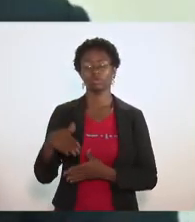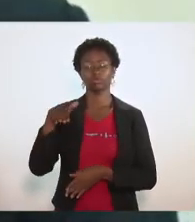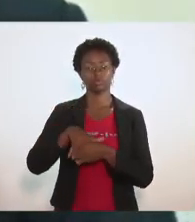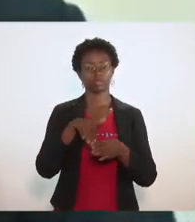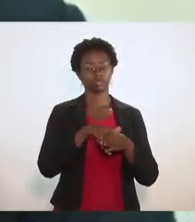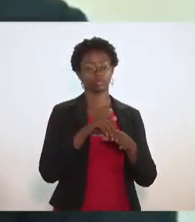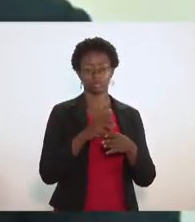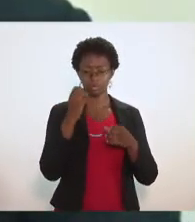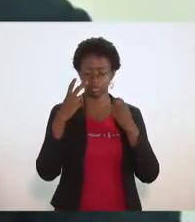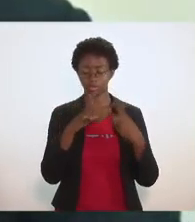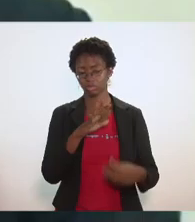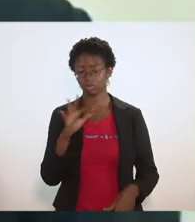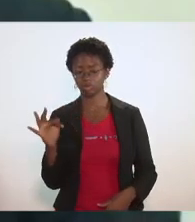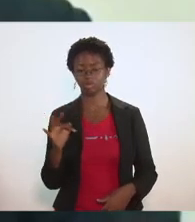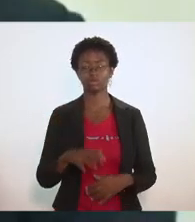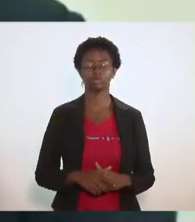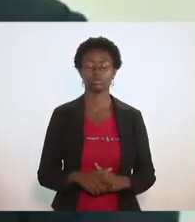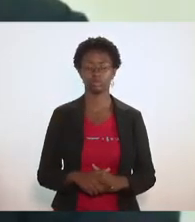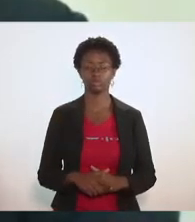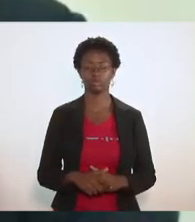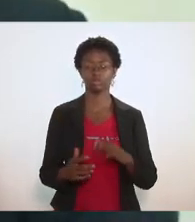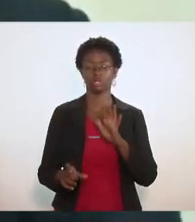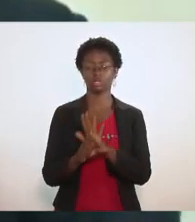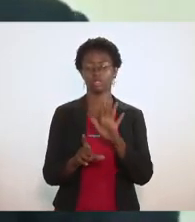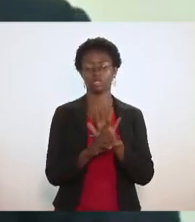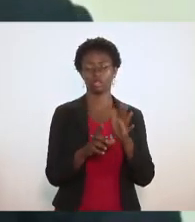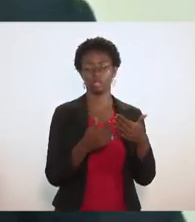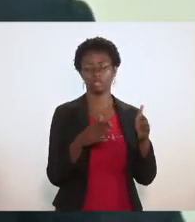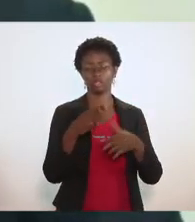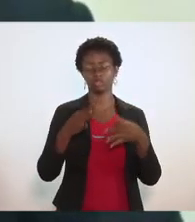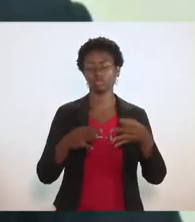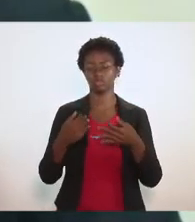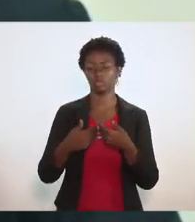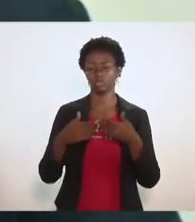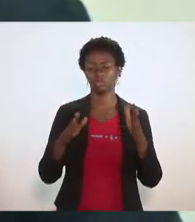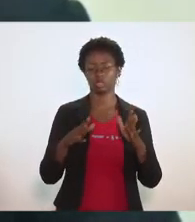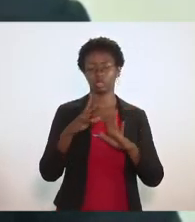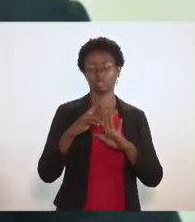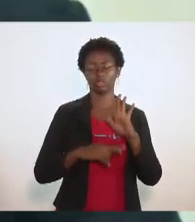Em discussão. Em votação. Aprovado.